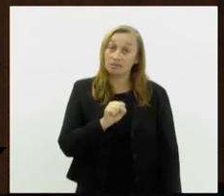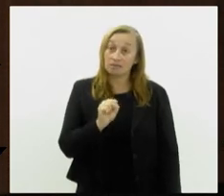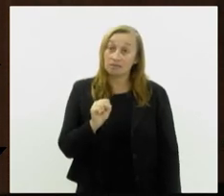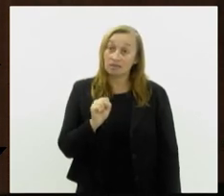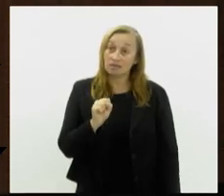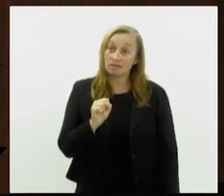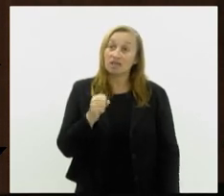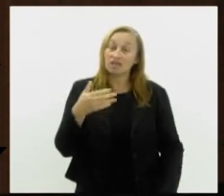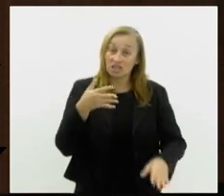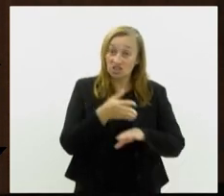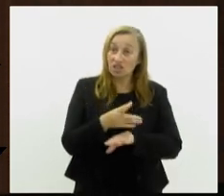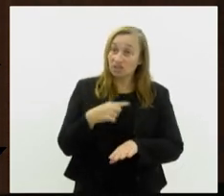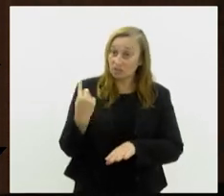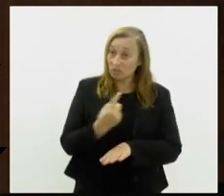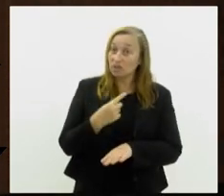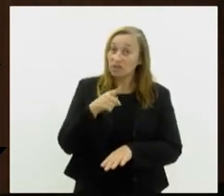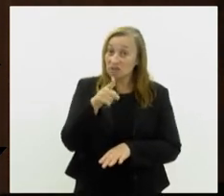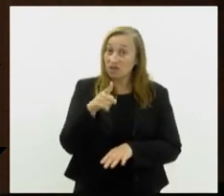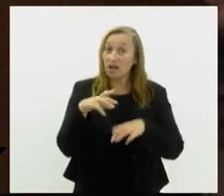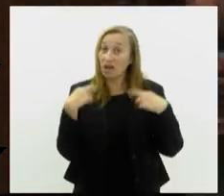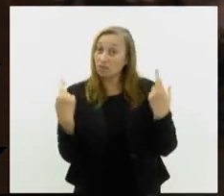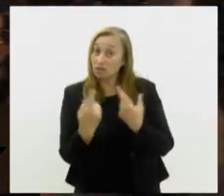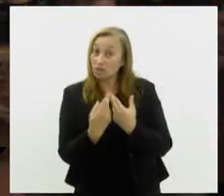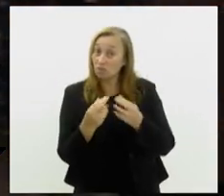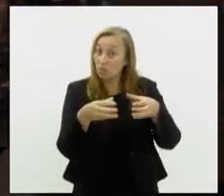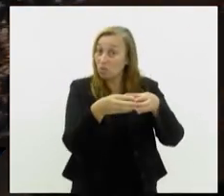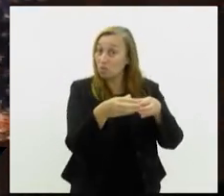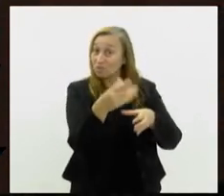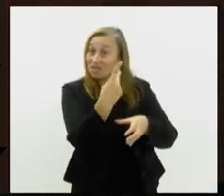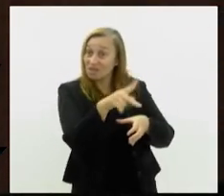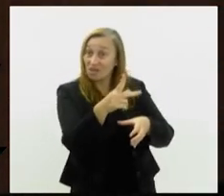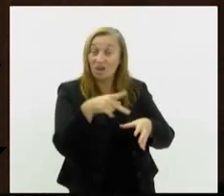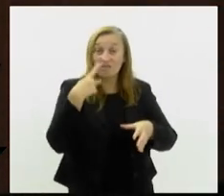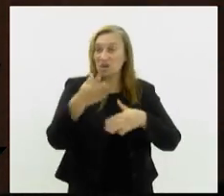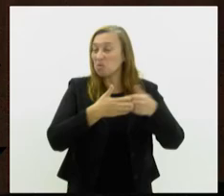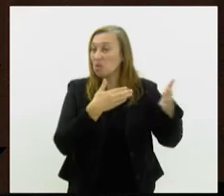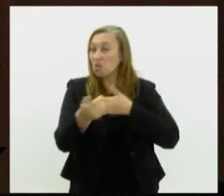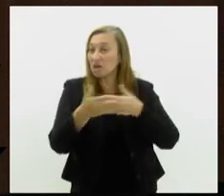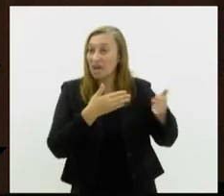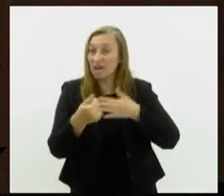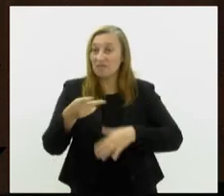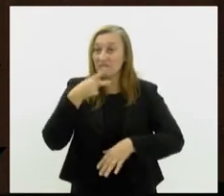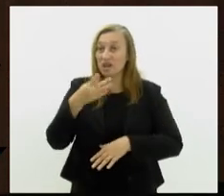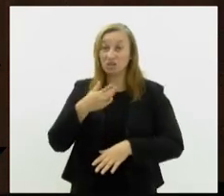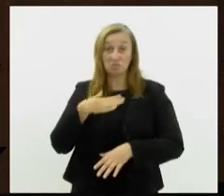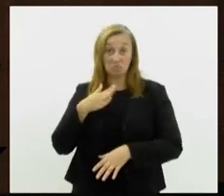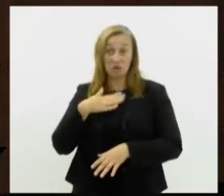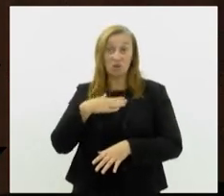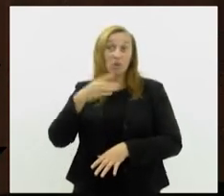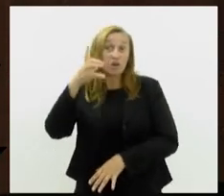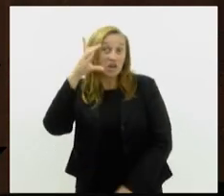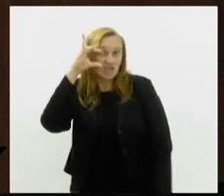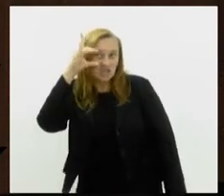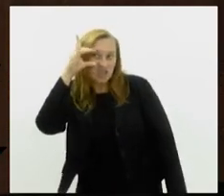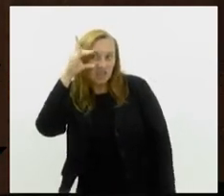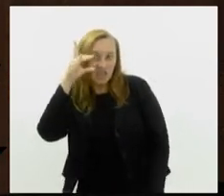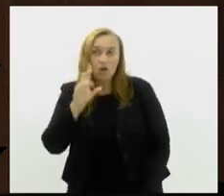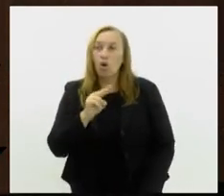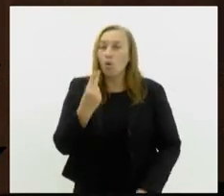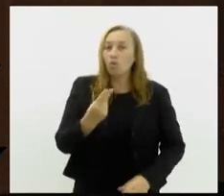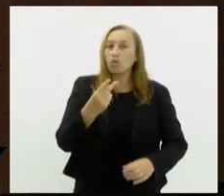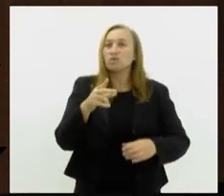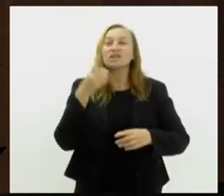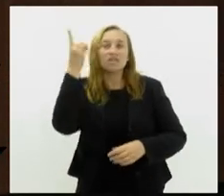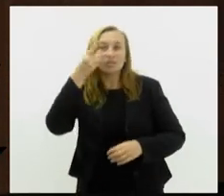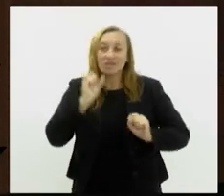está chegando até nós. A senhora fez uma reunião com a sua corja, onde falou que qualquer comentário no meu Instagram ou de qualquer deputado que defende